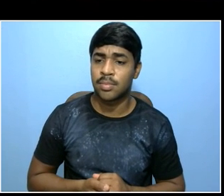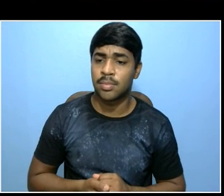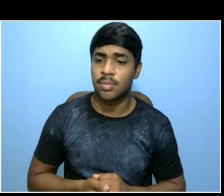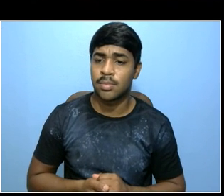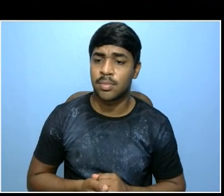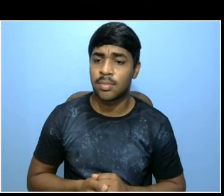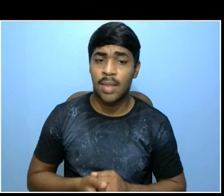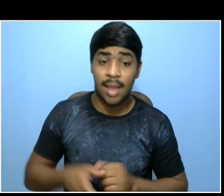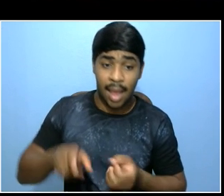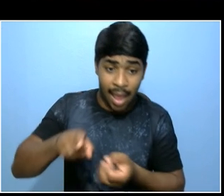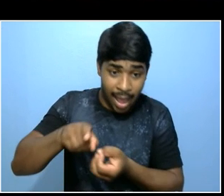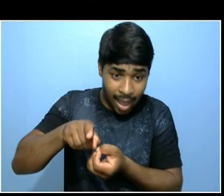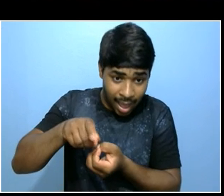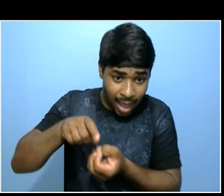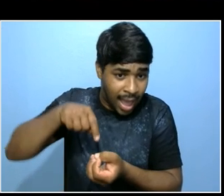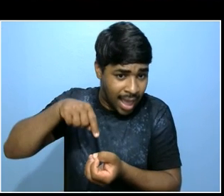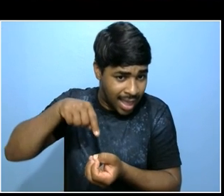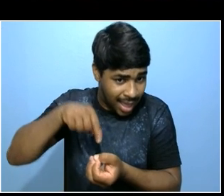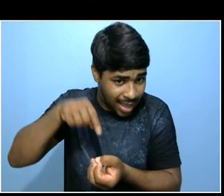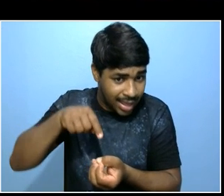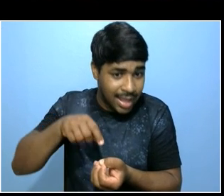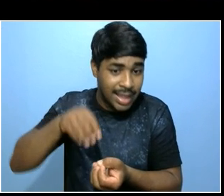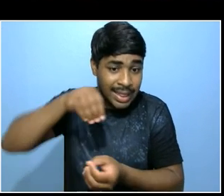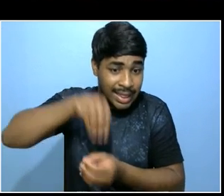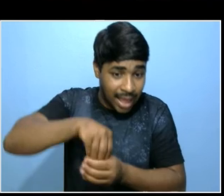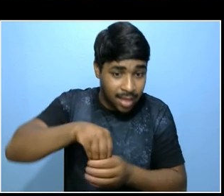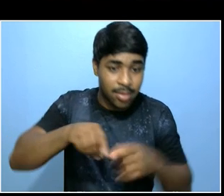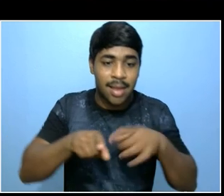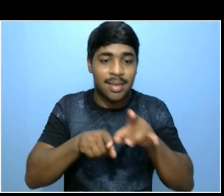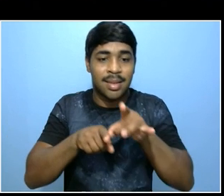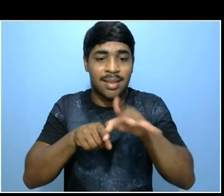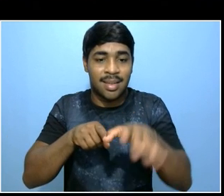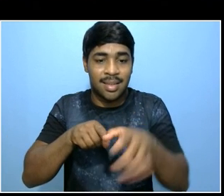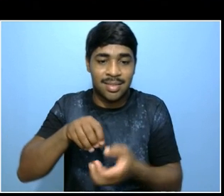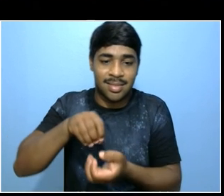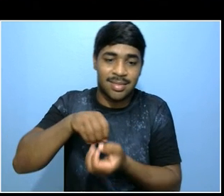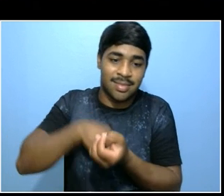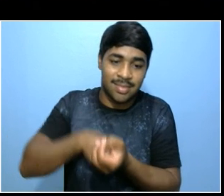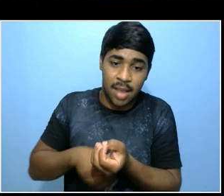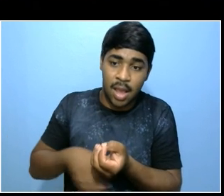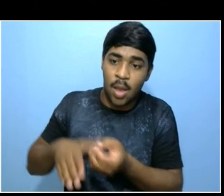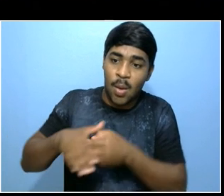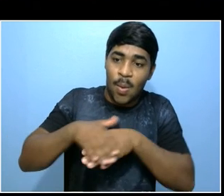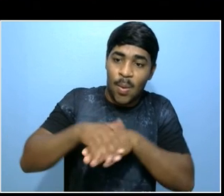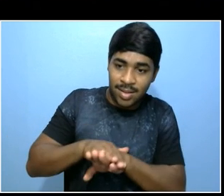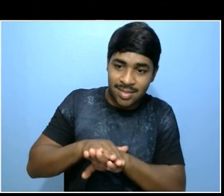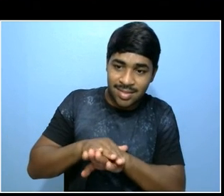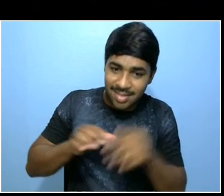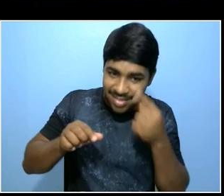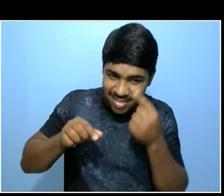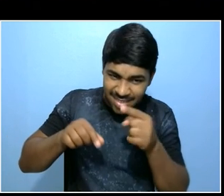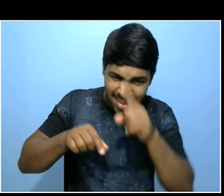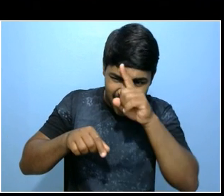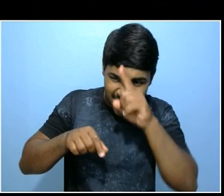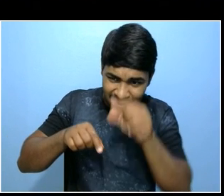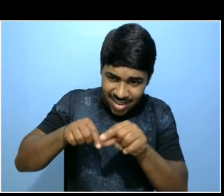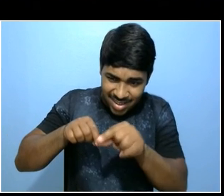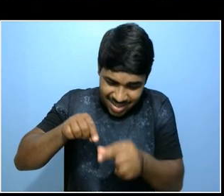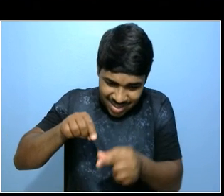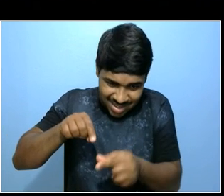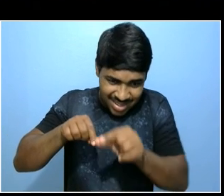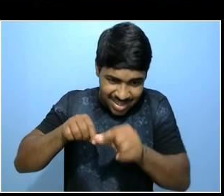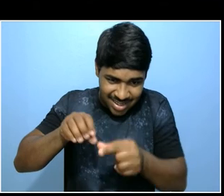os espermatozoides. Depois de produzidos esses espermatozoides, eles vão ficar armazenados nessa estrutura aqui em cima, que ela é chamada